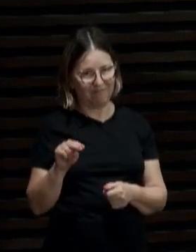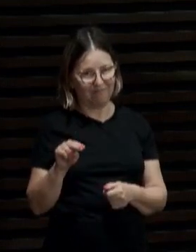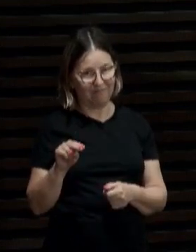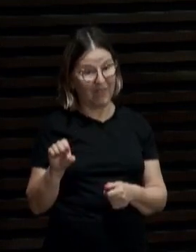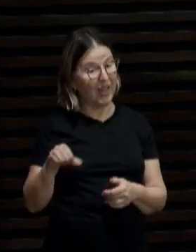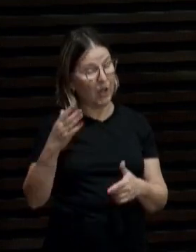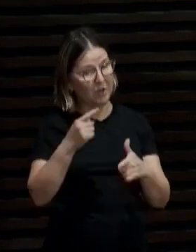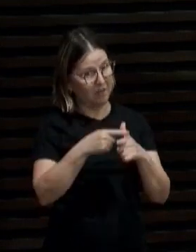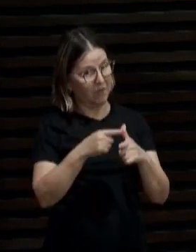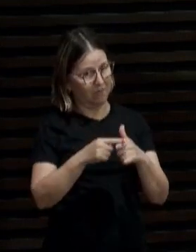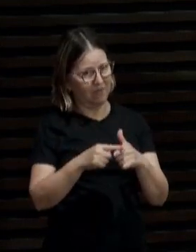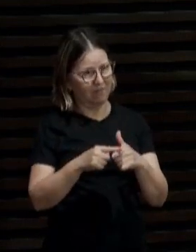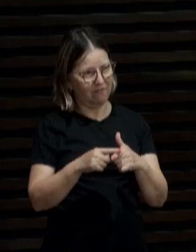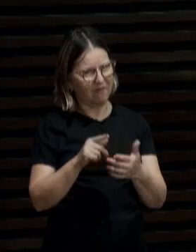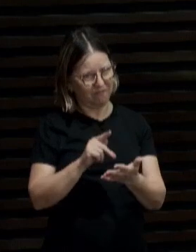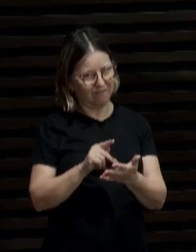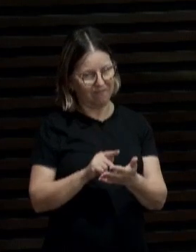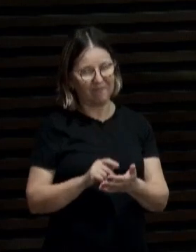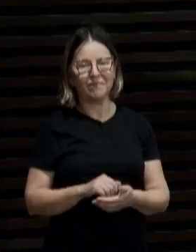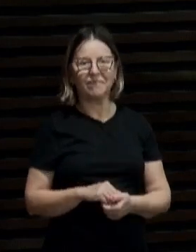Estou falando uma besteira?